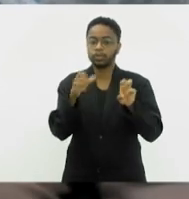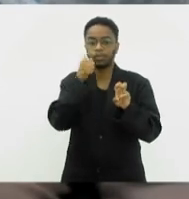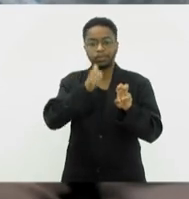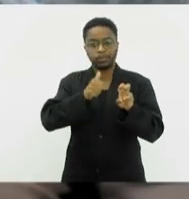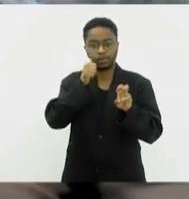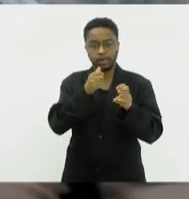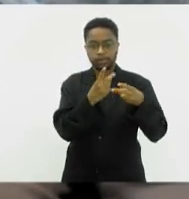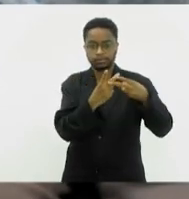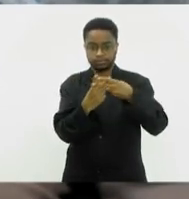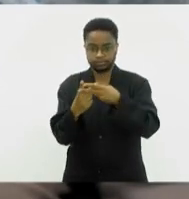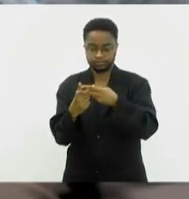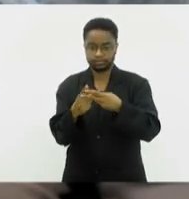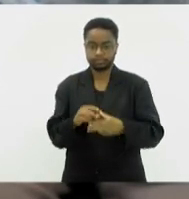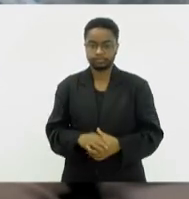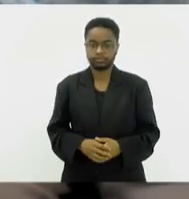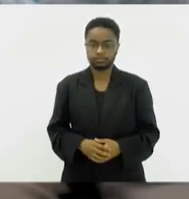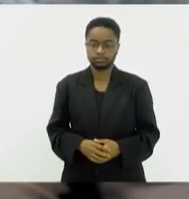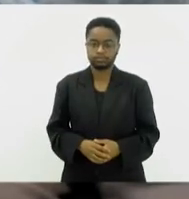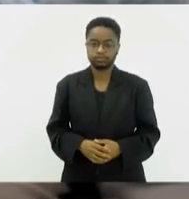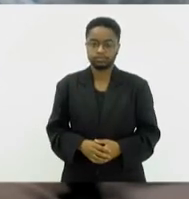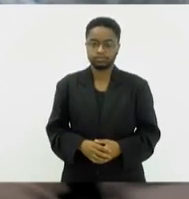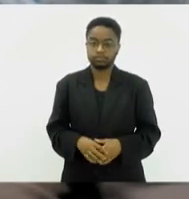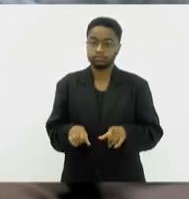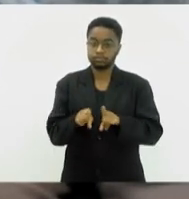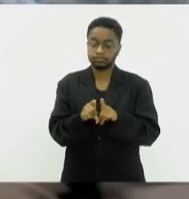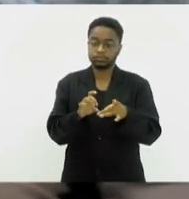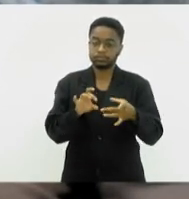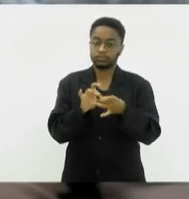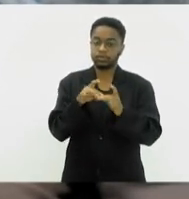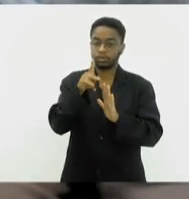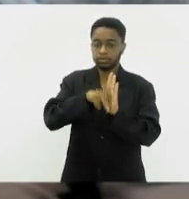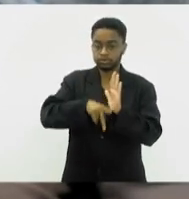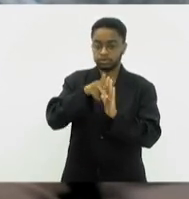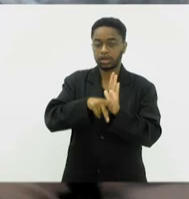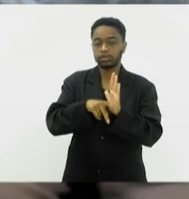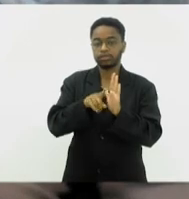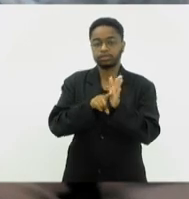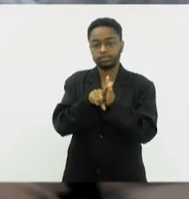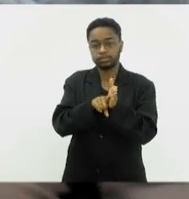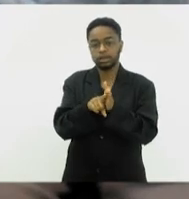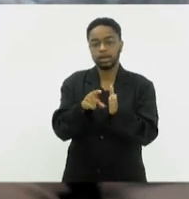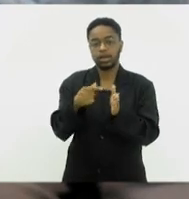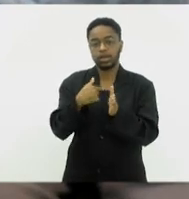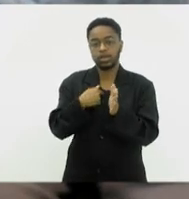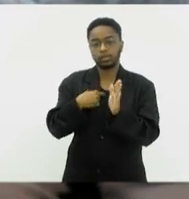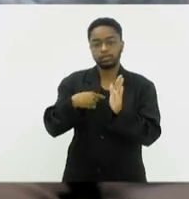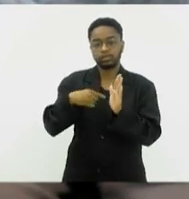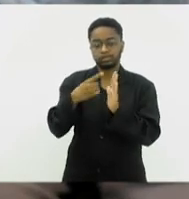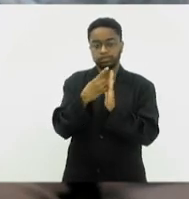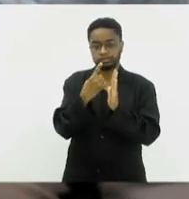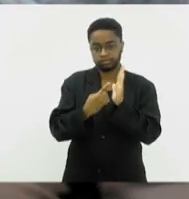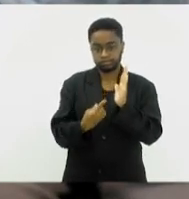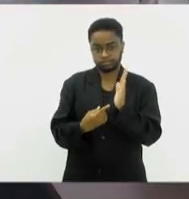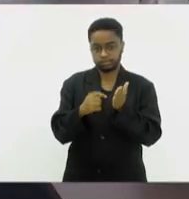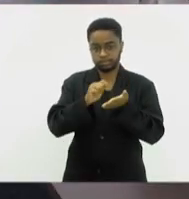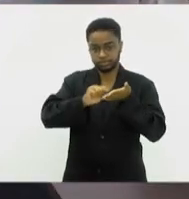mulheres encarceradas. E deste projeto de pesquisa resultou a minha dissertação. Muito obrigada.